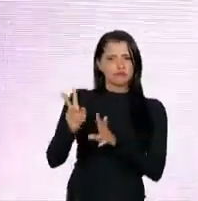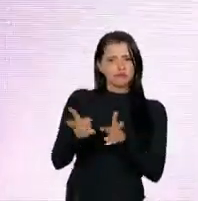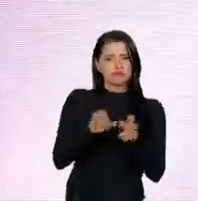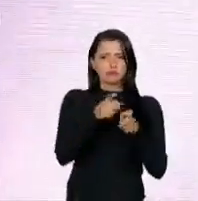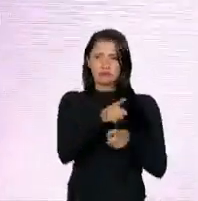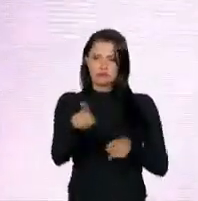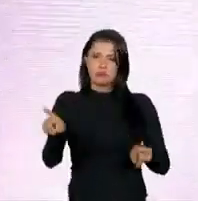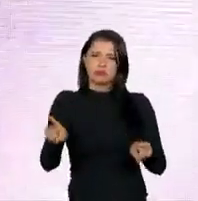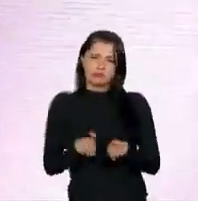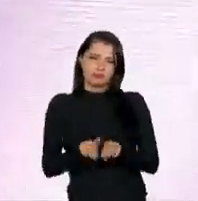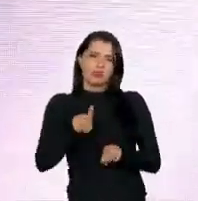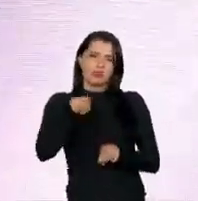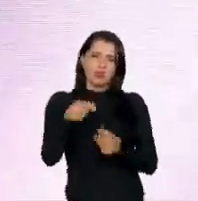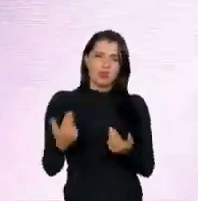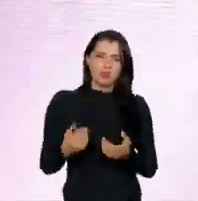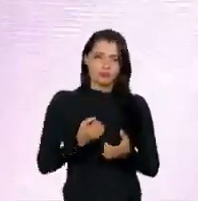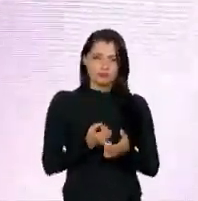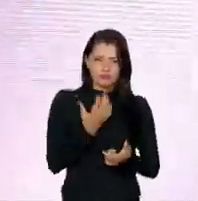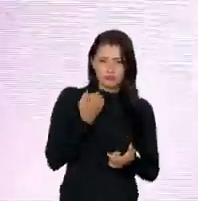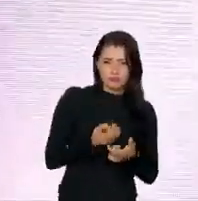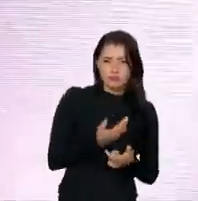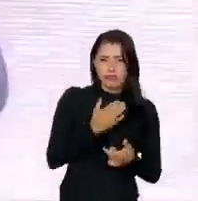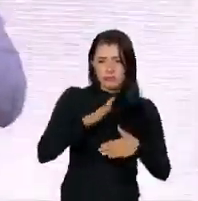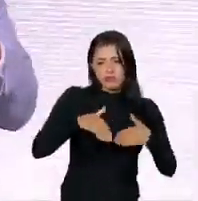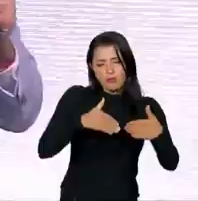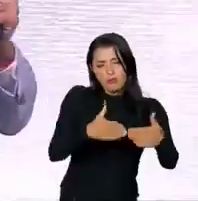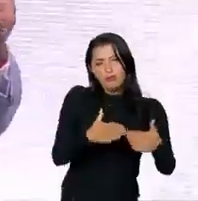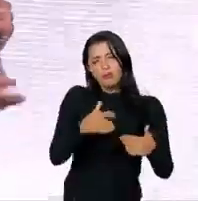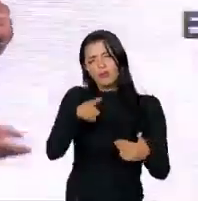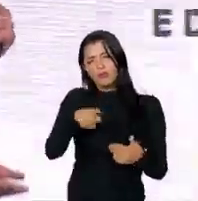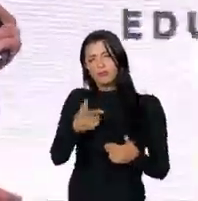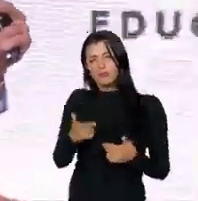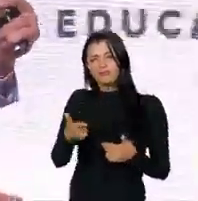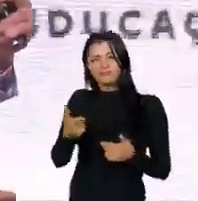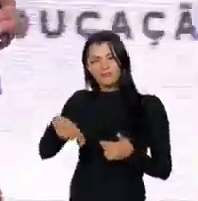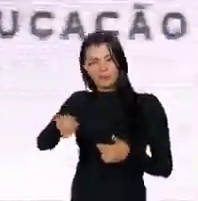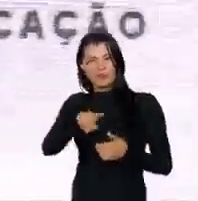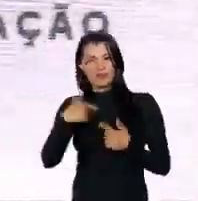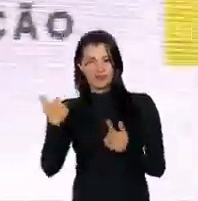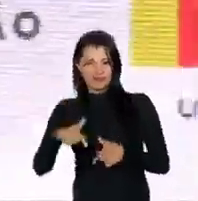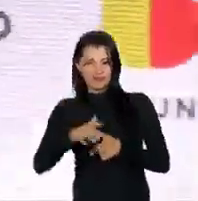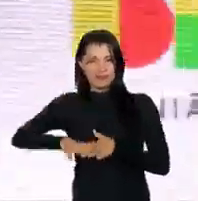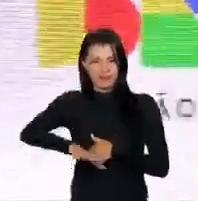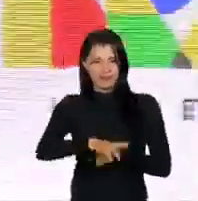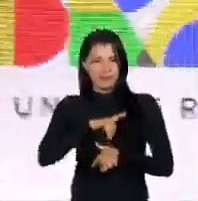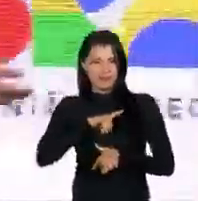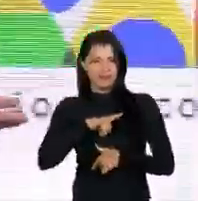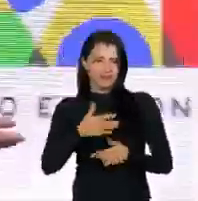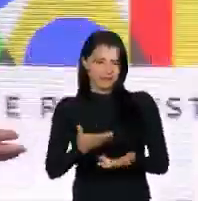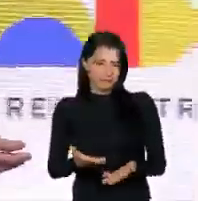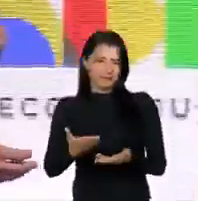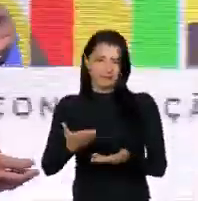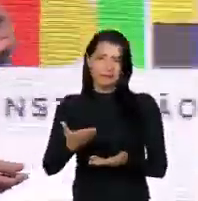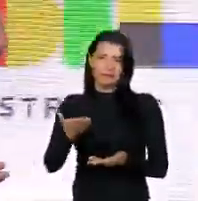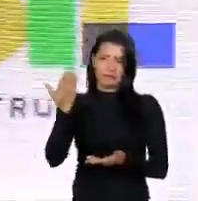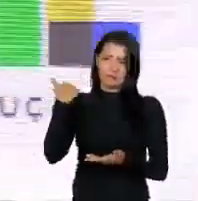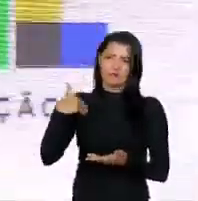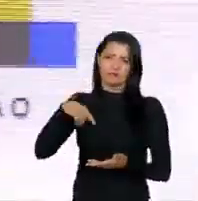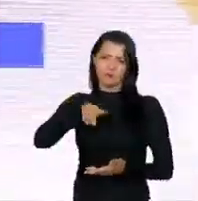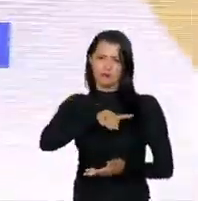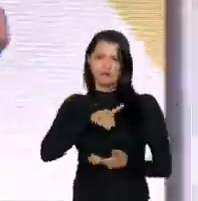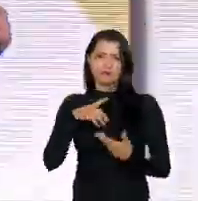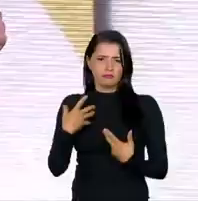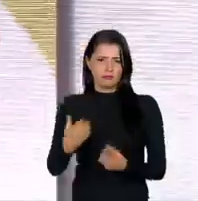vocês reconhecem como alfabetizadores, como processo, como entes desse processo, quando nós chegamos ao